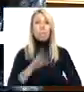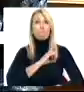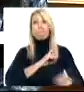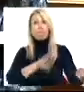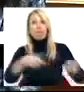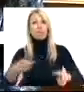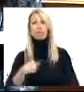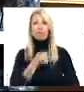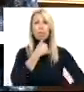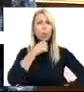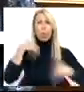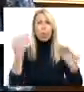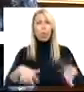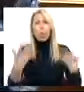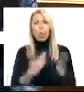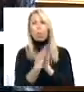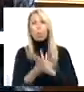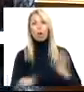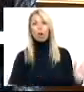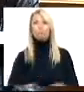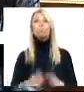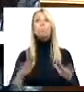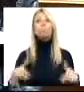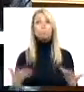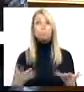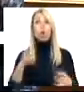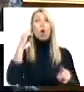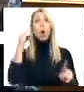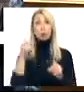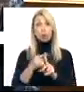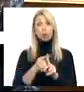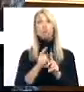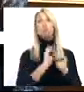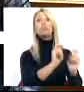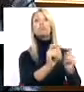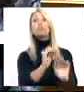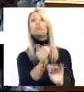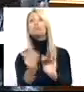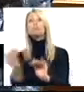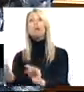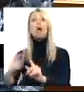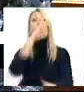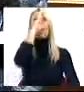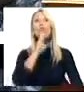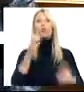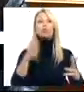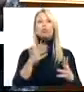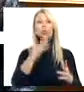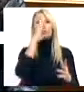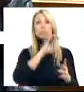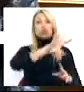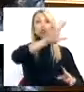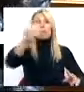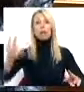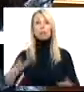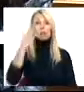quer que seja. E depois, esses objetivos são aplicados aos Estados. Quem não cumprir, não leva fundos comunitários ou não